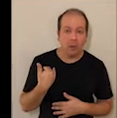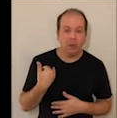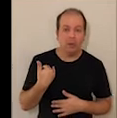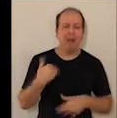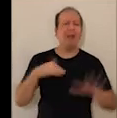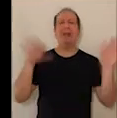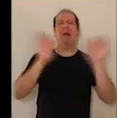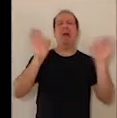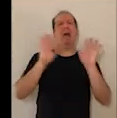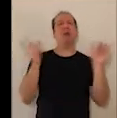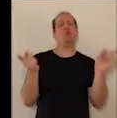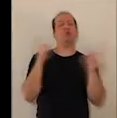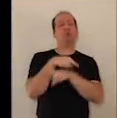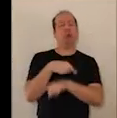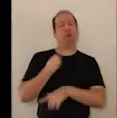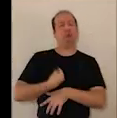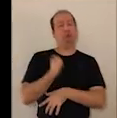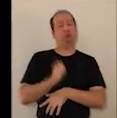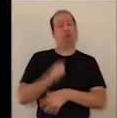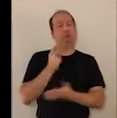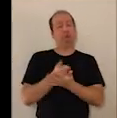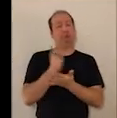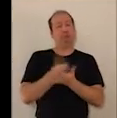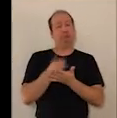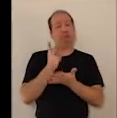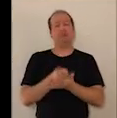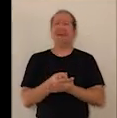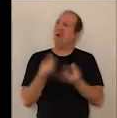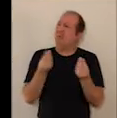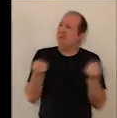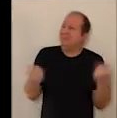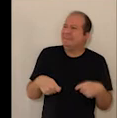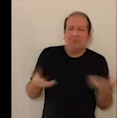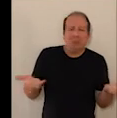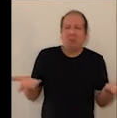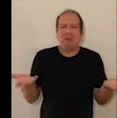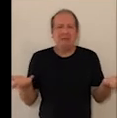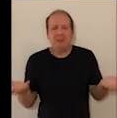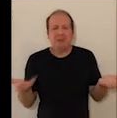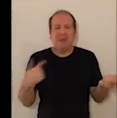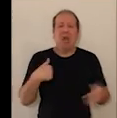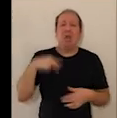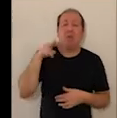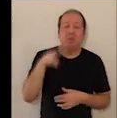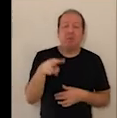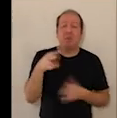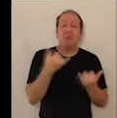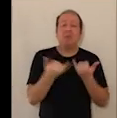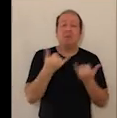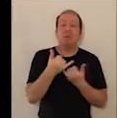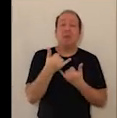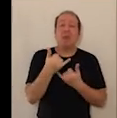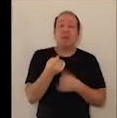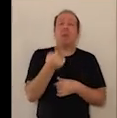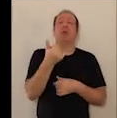Ao contrário, está mais vivo do que nunca. Como é possível? Quando vi, não tinha mais que um vintém